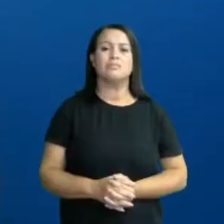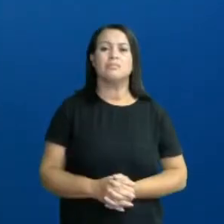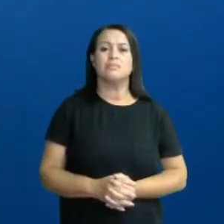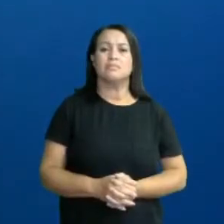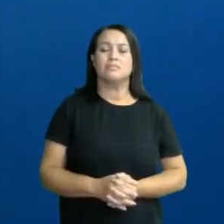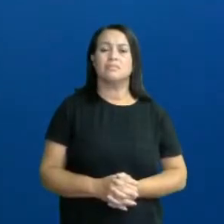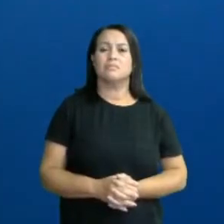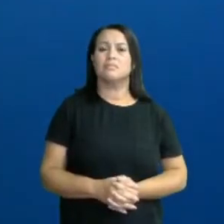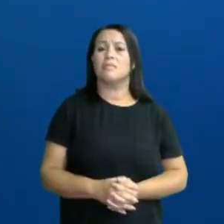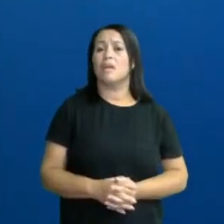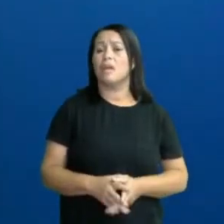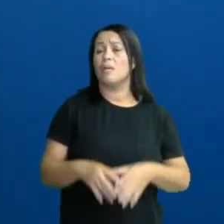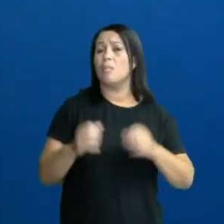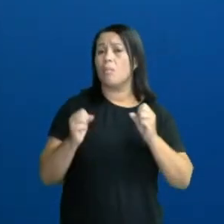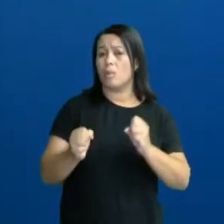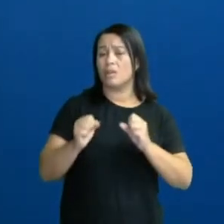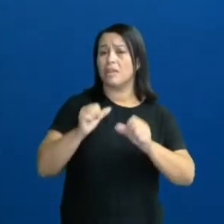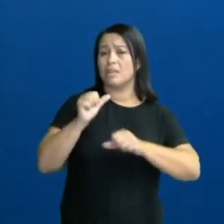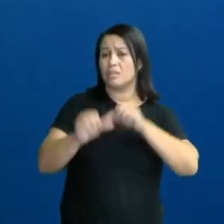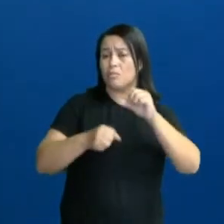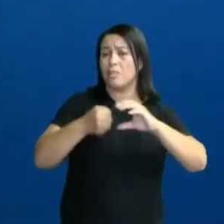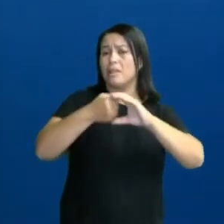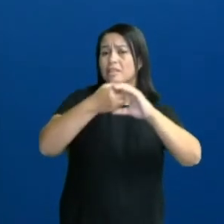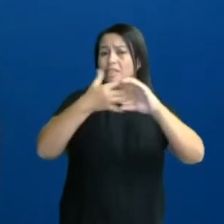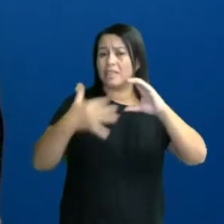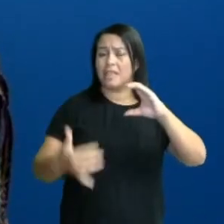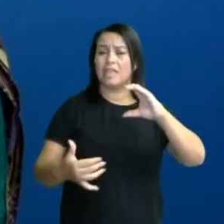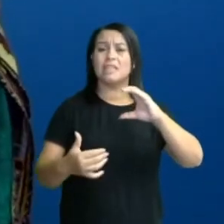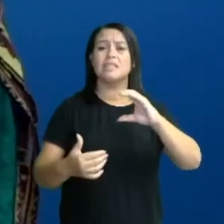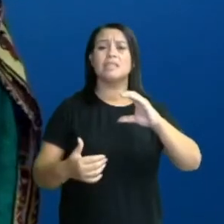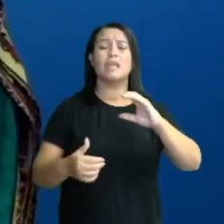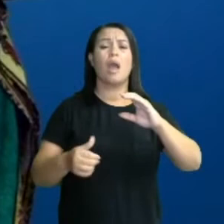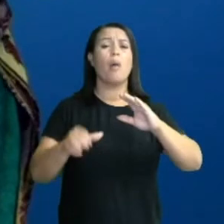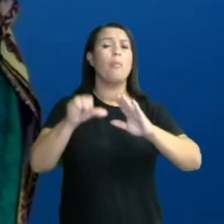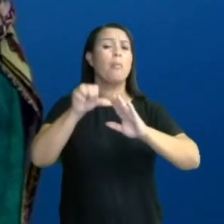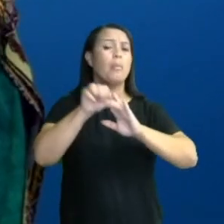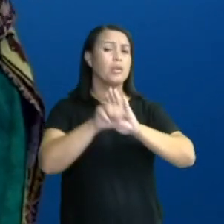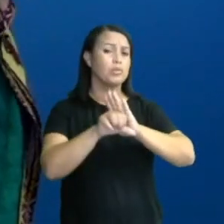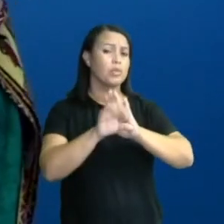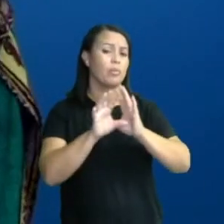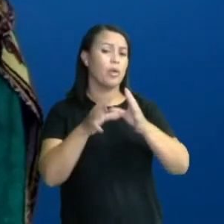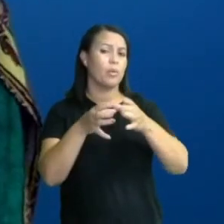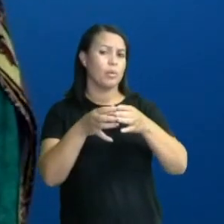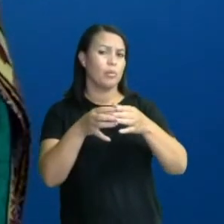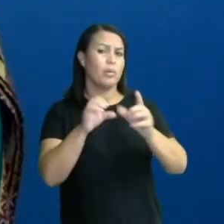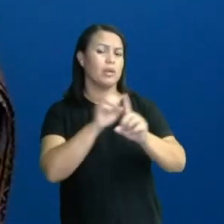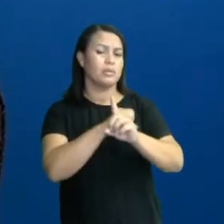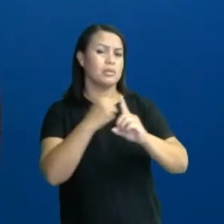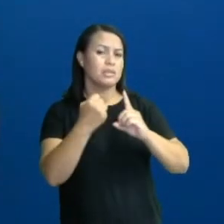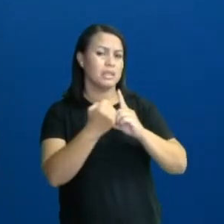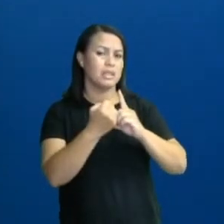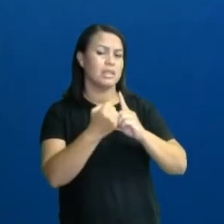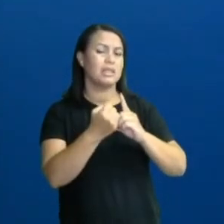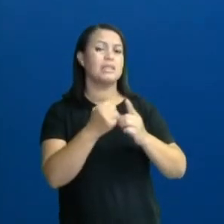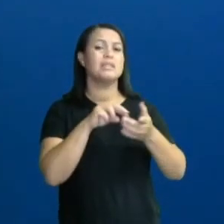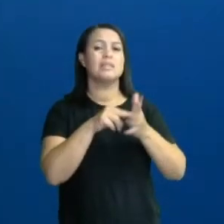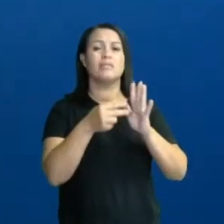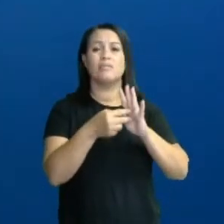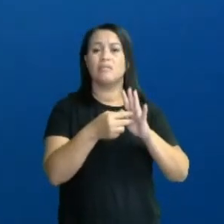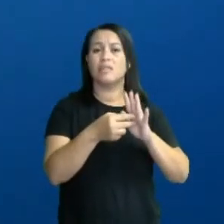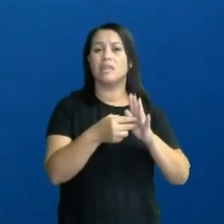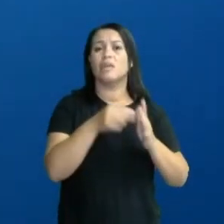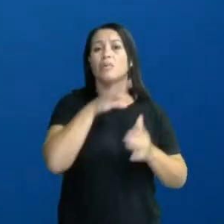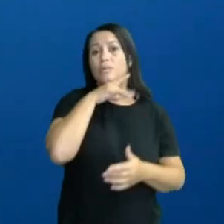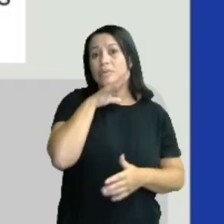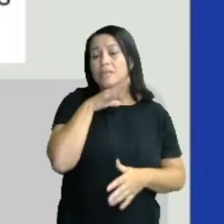boas, e poder transformar aquelas características prejudiciais, né, para o coletivo, para a sociedade, aquelas características danosas, tá